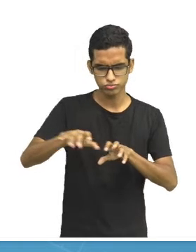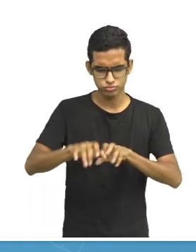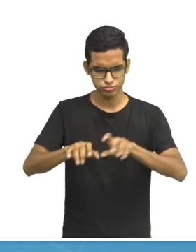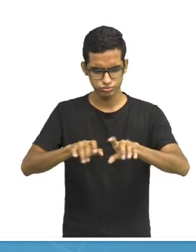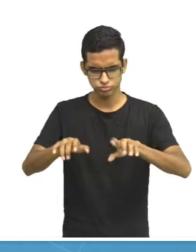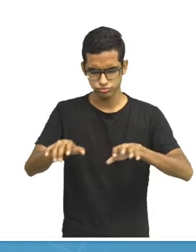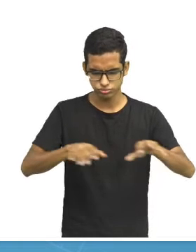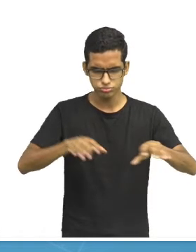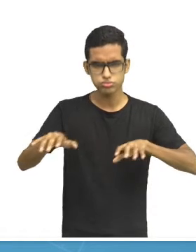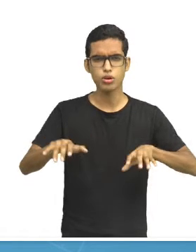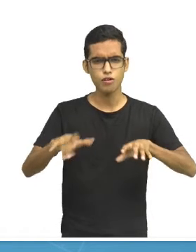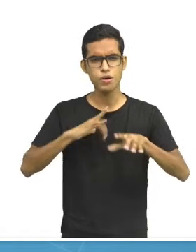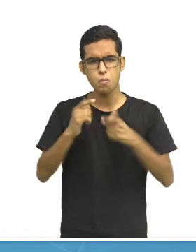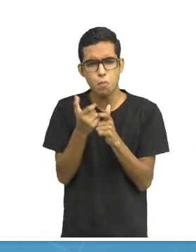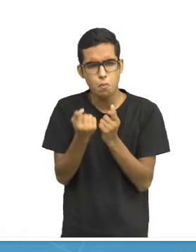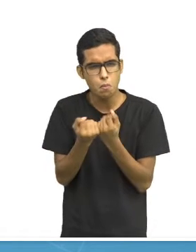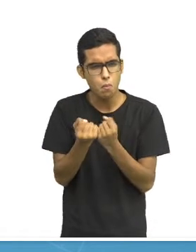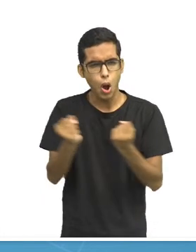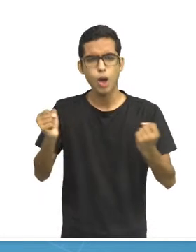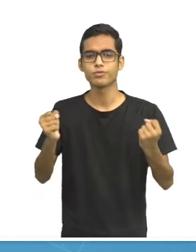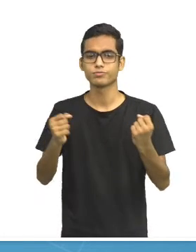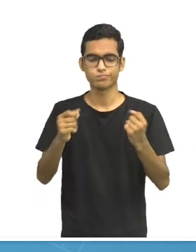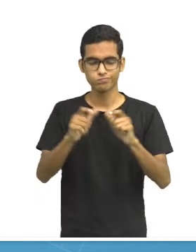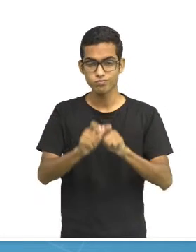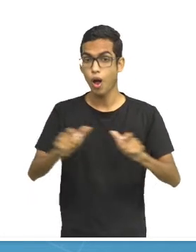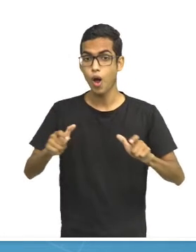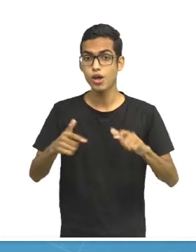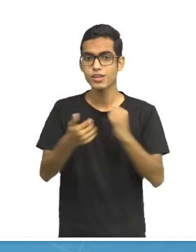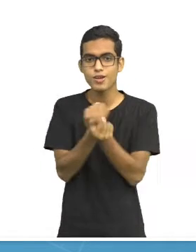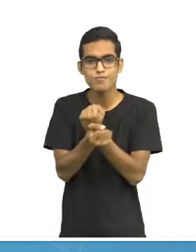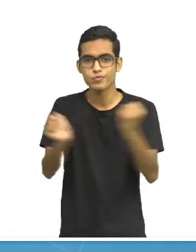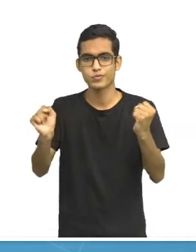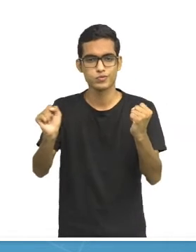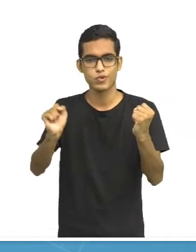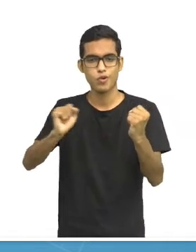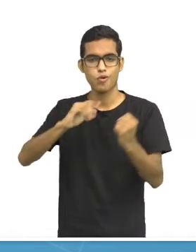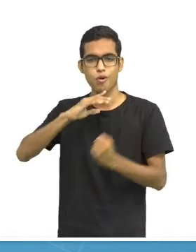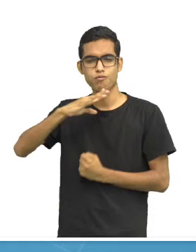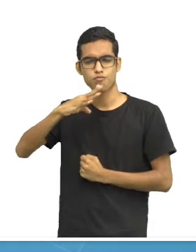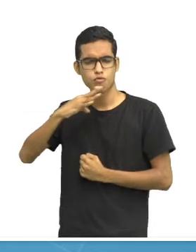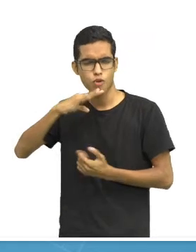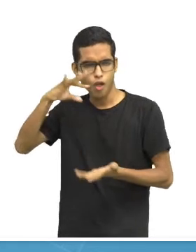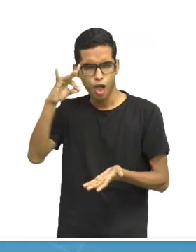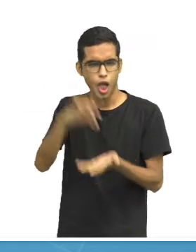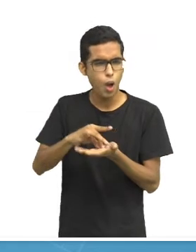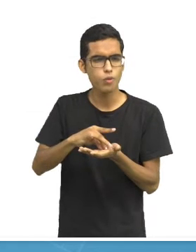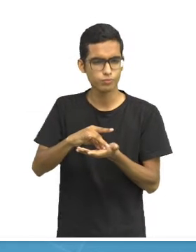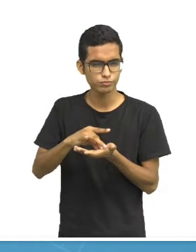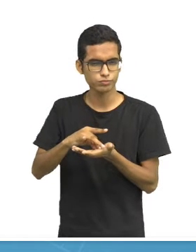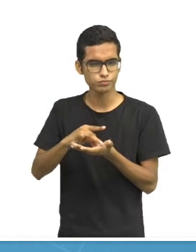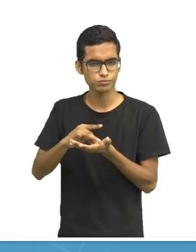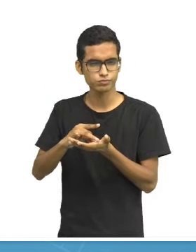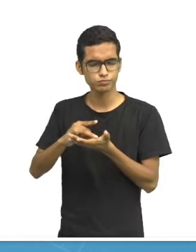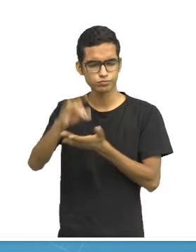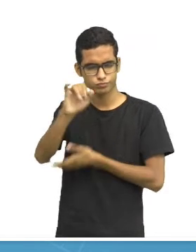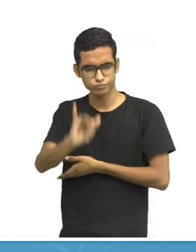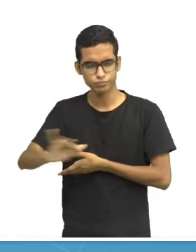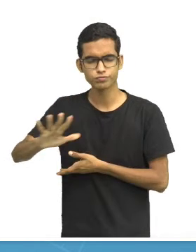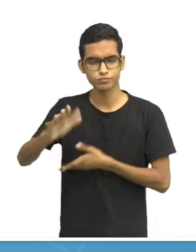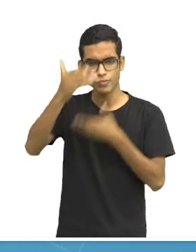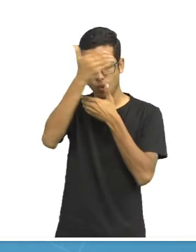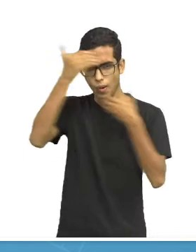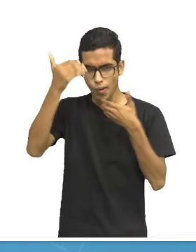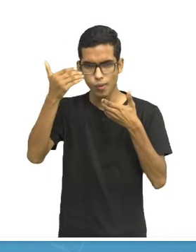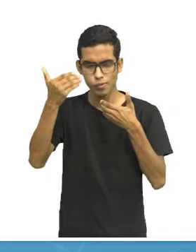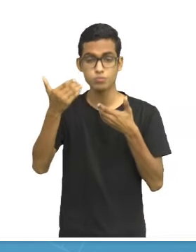o reconhecimento de qualquer figura nas pinturas cubistas. A cor se reduz aos tons de castanho e cinza. E também nós temos